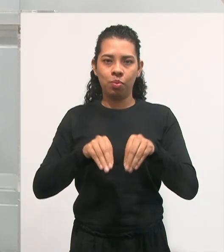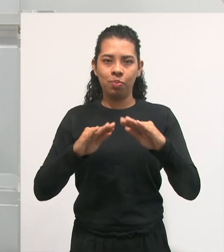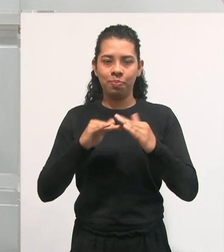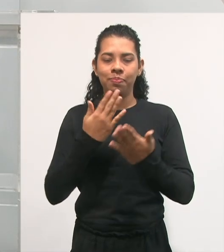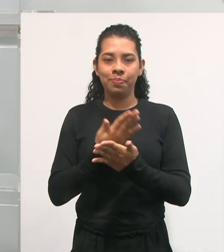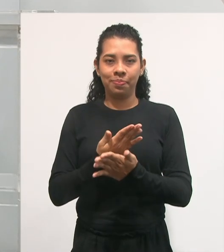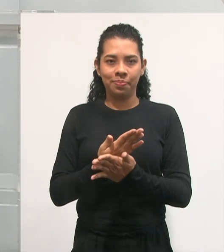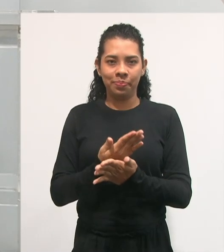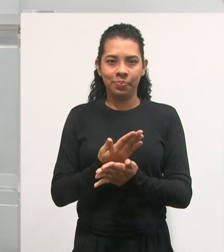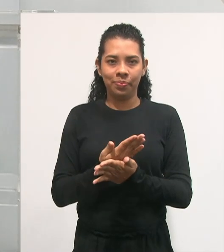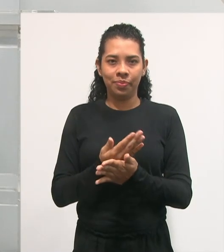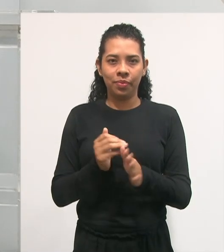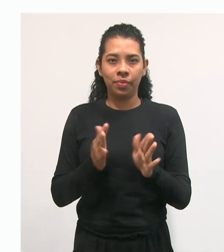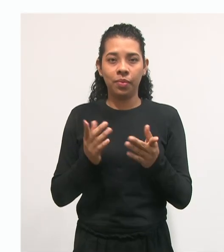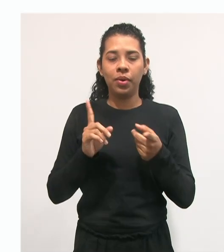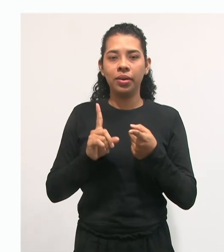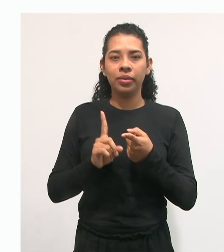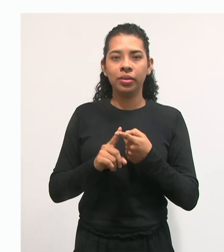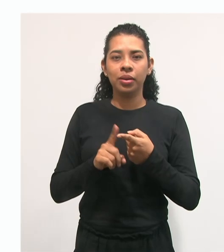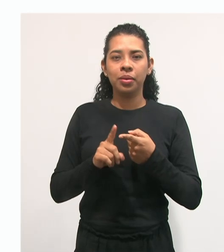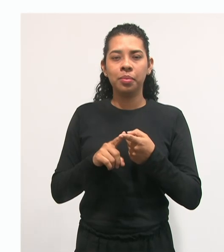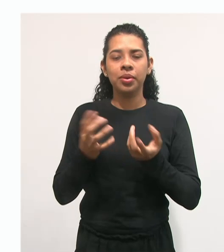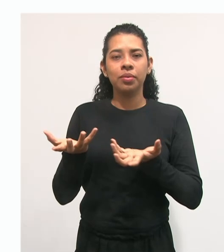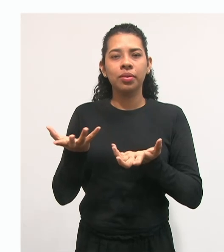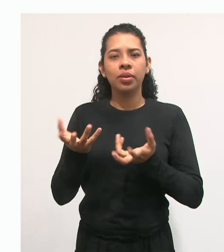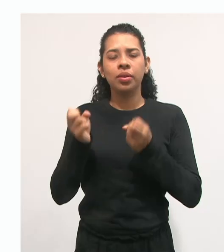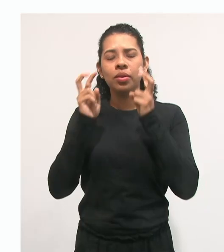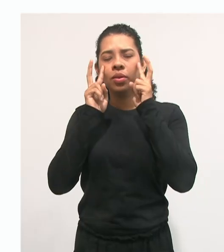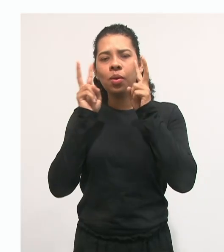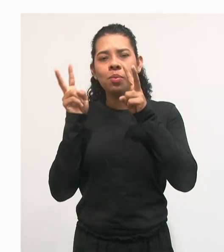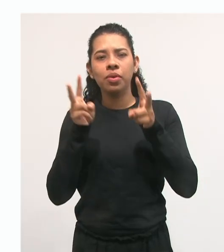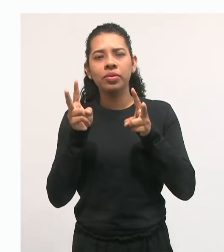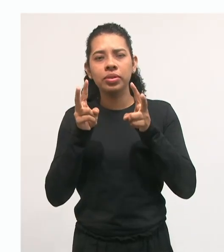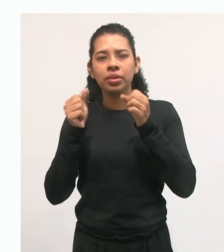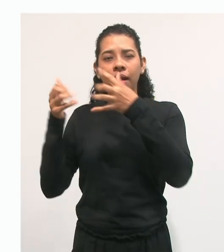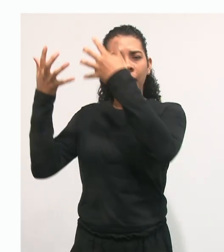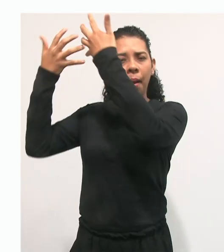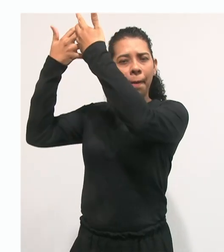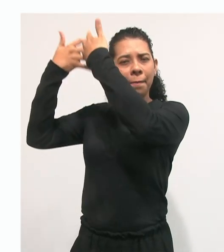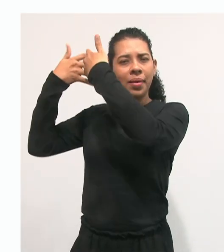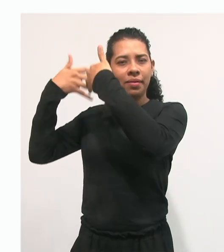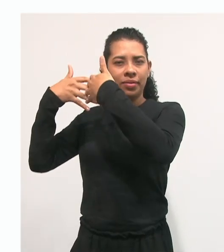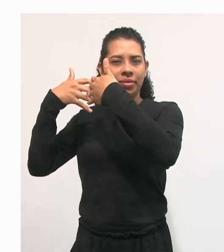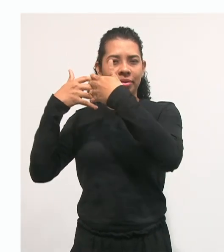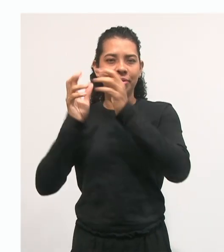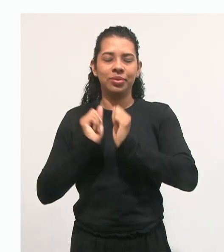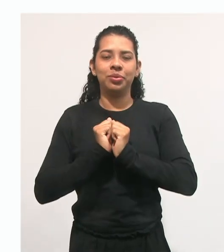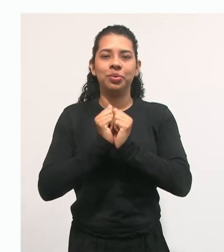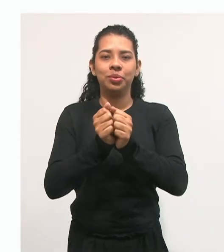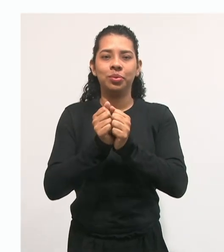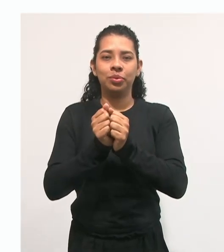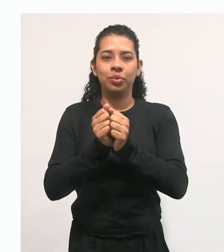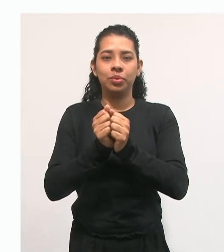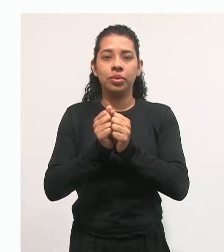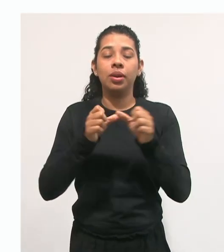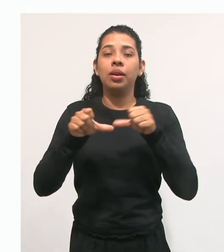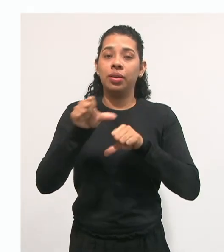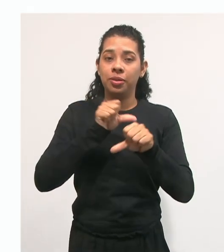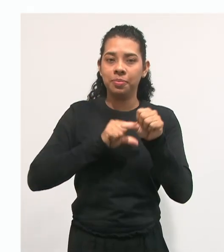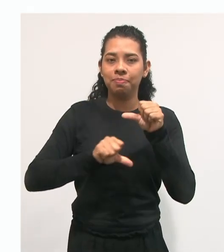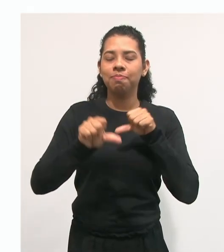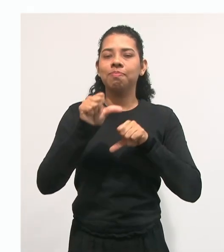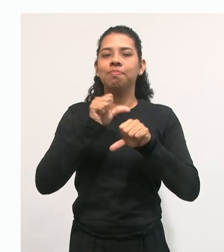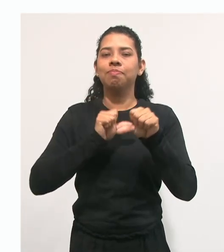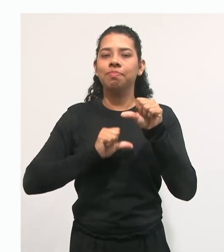escolar. Então, além disso, eu queria que vocês refletissem o seguinte comigo. Diante dessas constantes mudanças que a gente